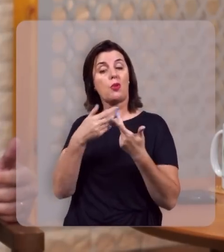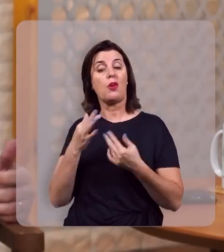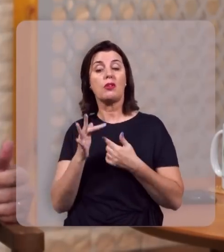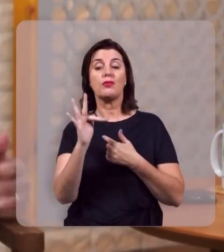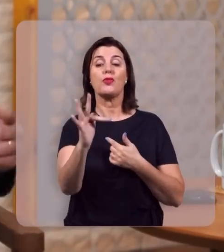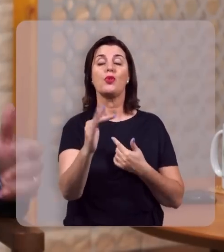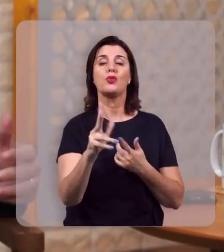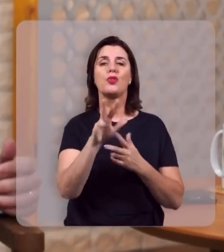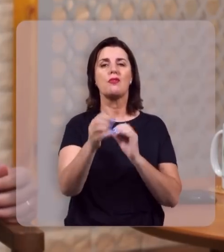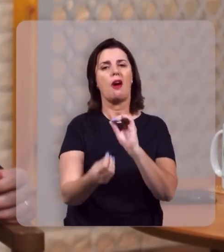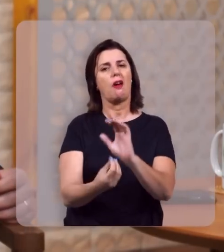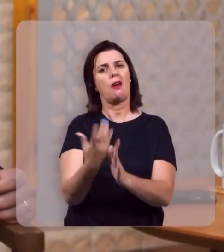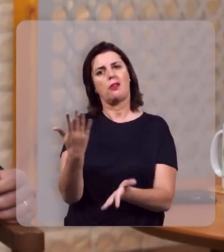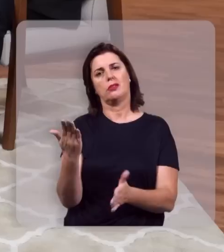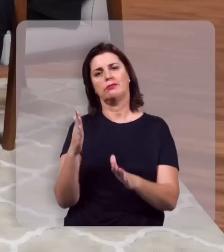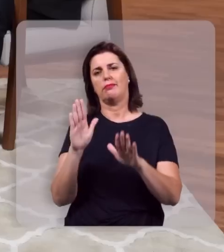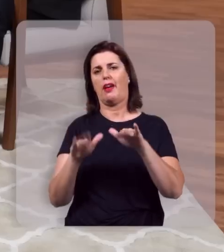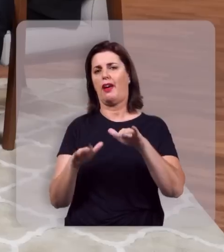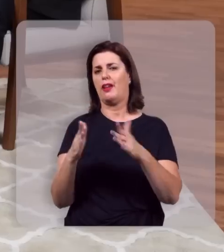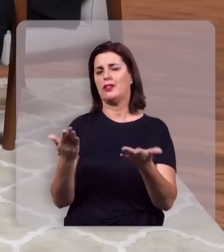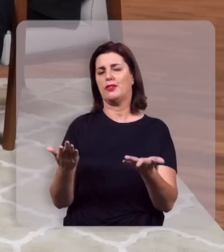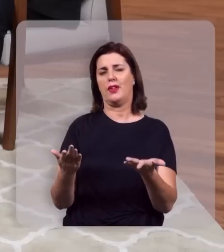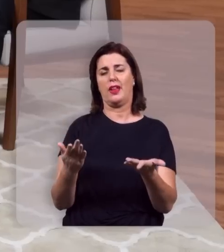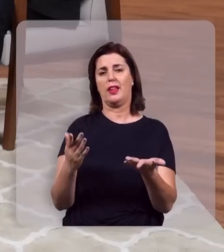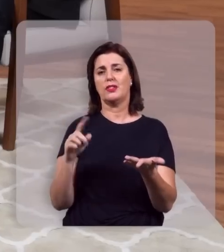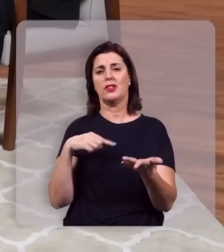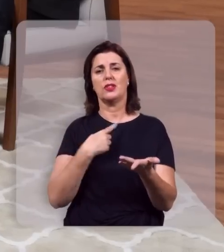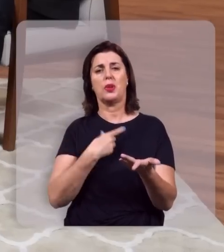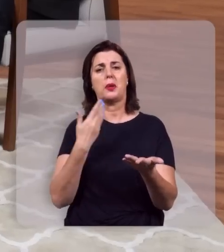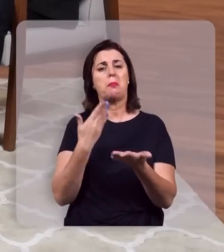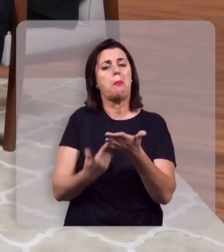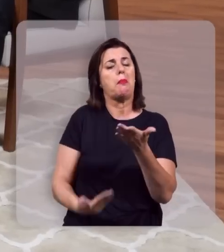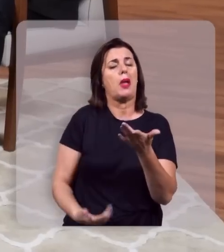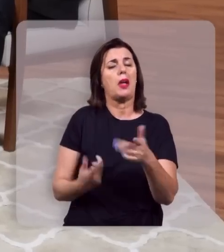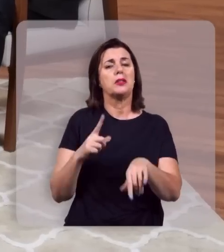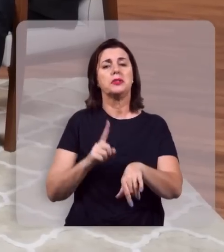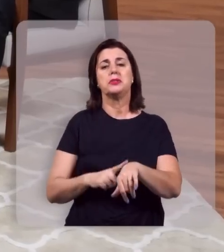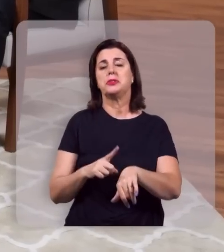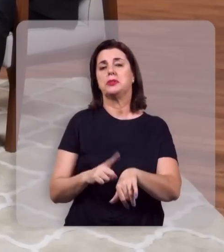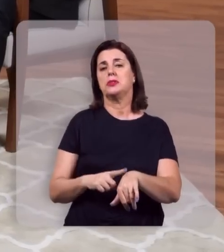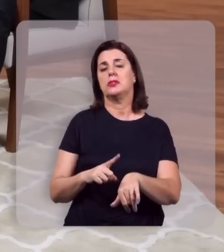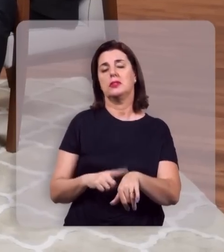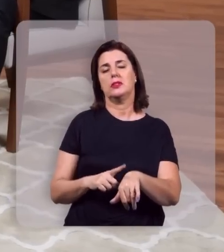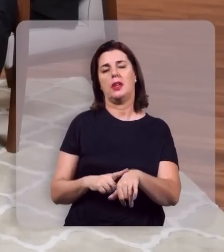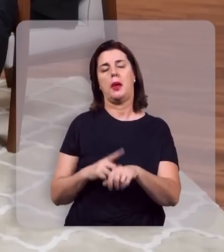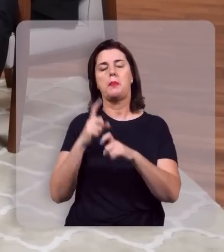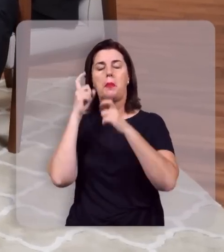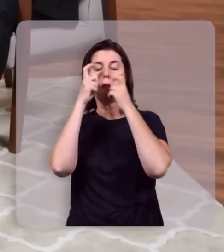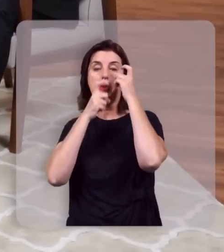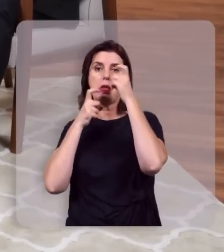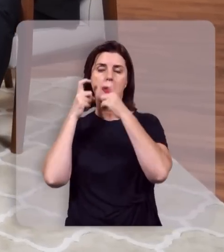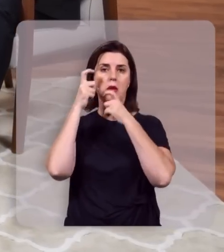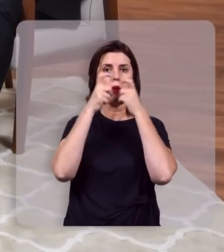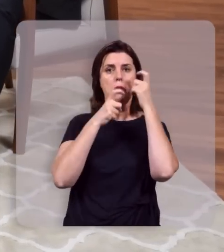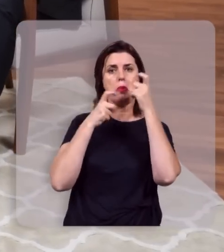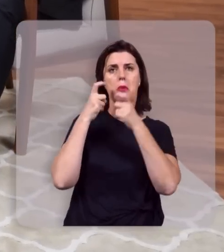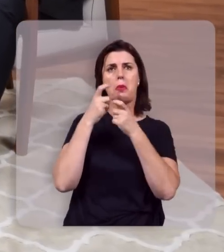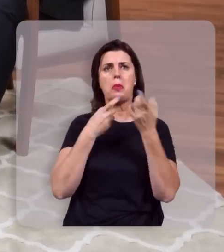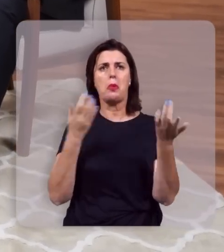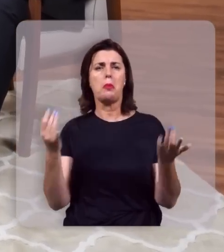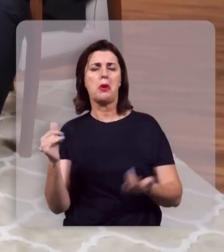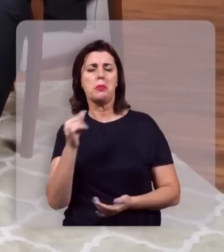vai acontecer. E muitas vezes, pastor Rocha, a gente gasta muito tempo se preocupando e